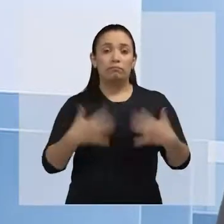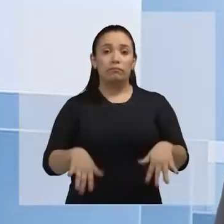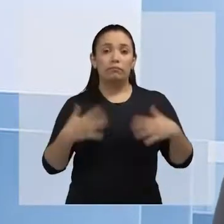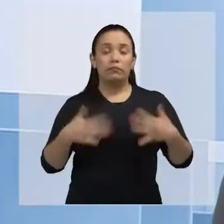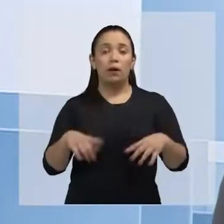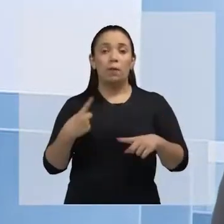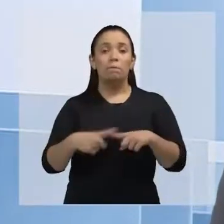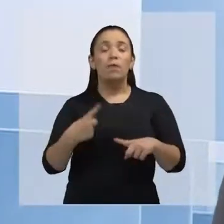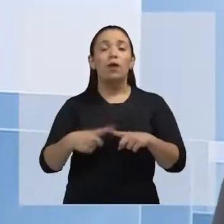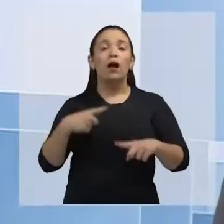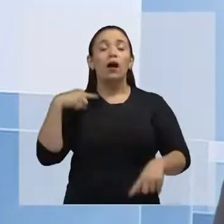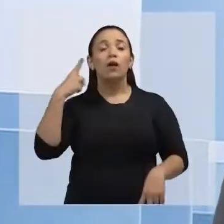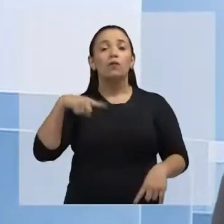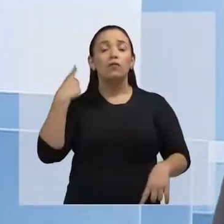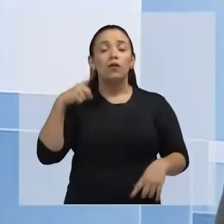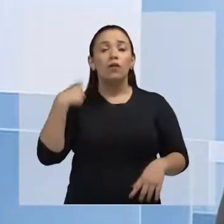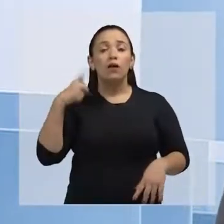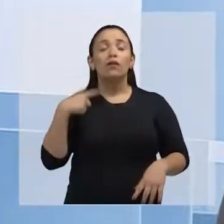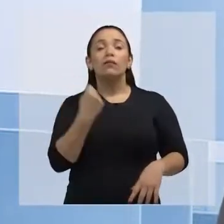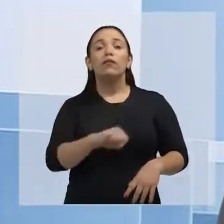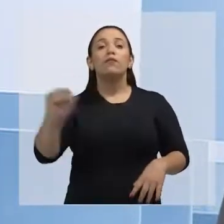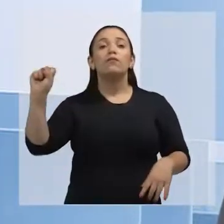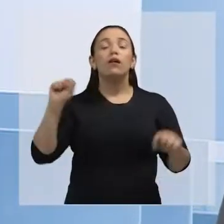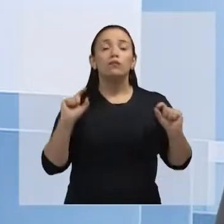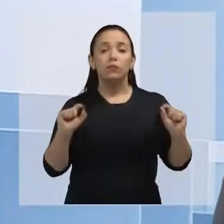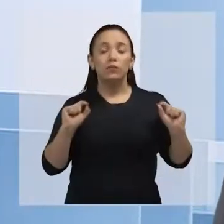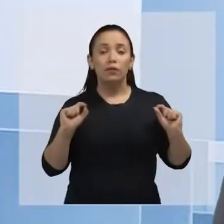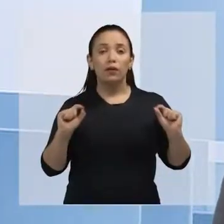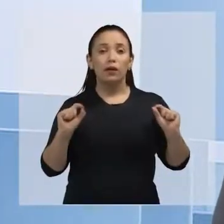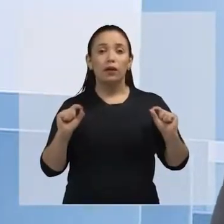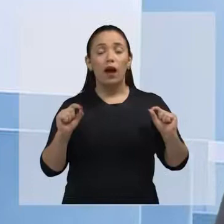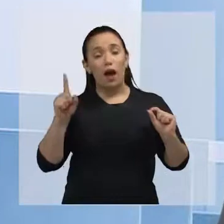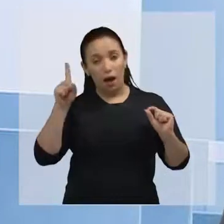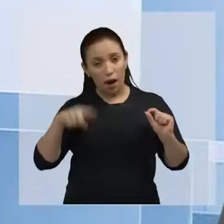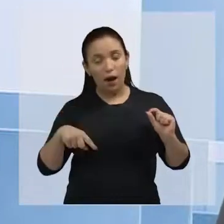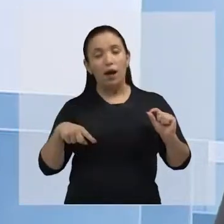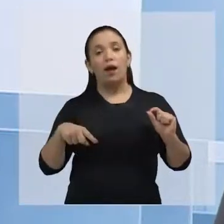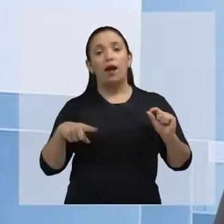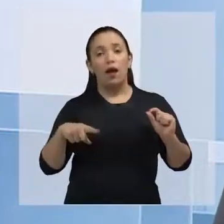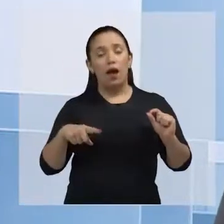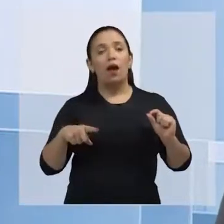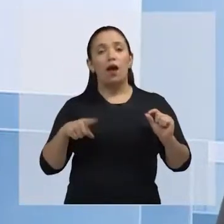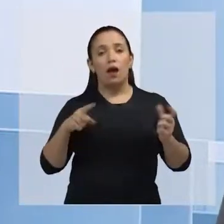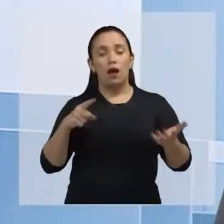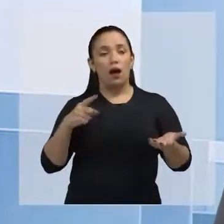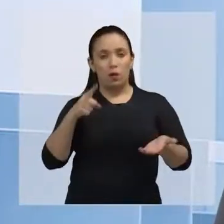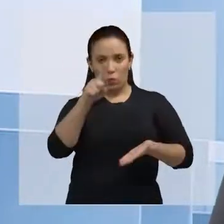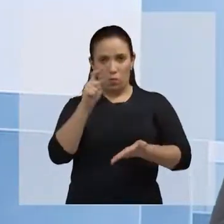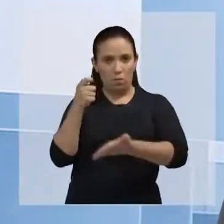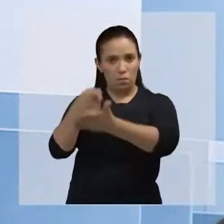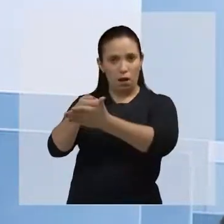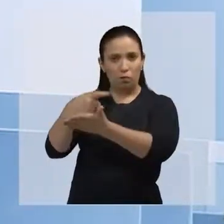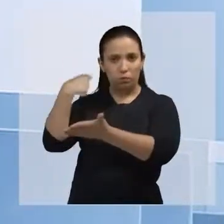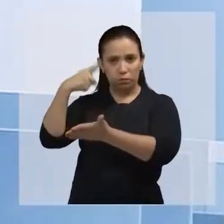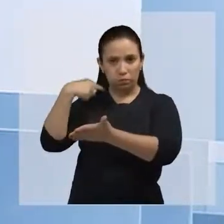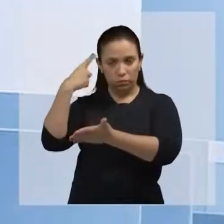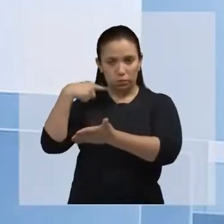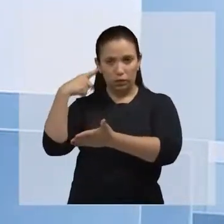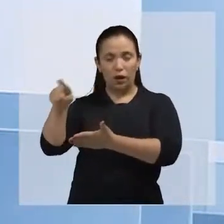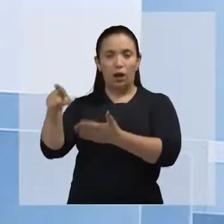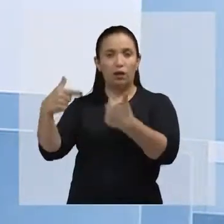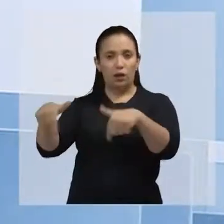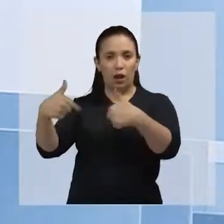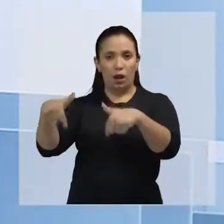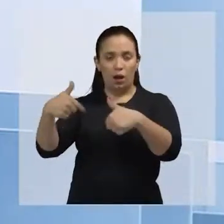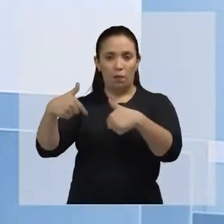Por que os advogados defendem? Os advogados defendem porque é o serviço deles. No Brasil, o advogado não